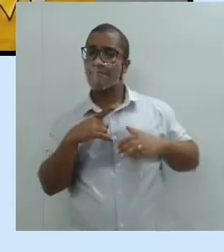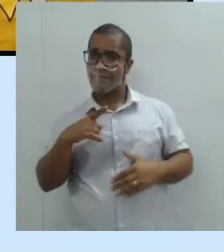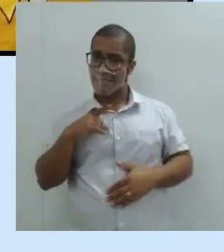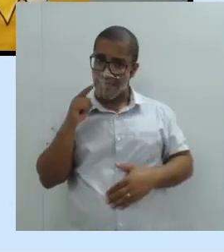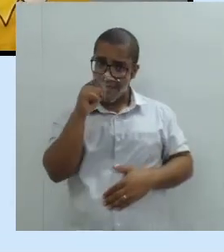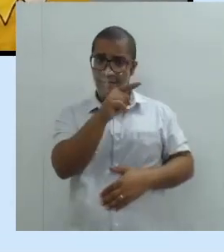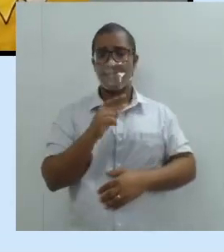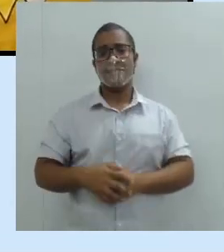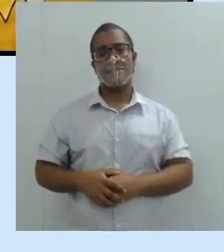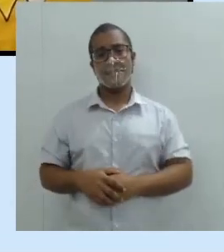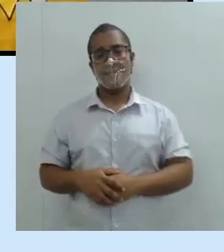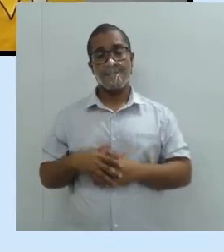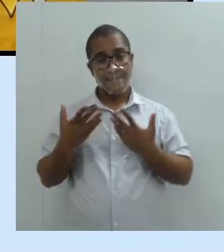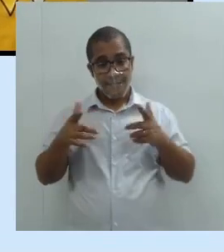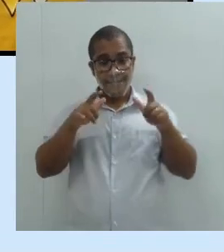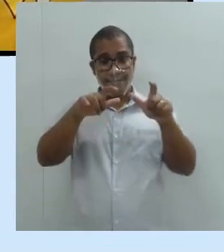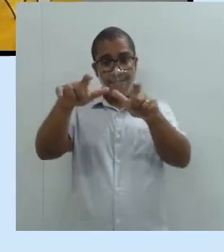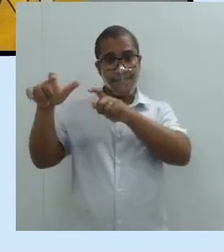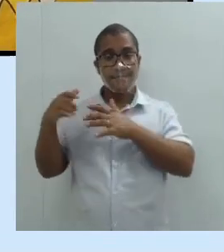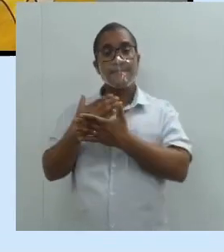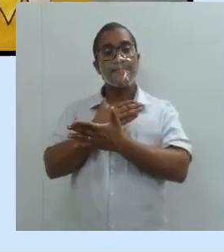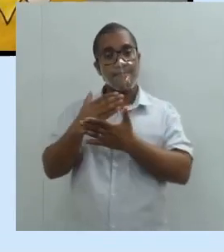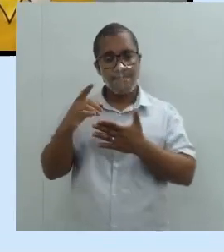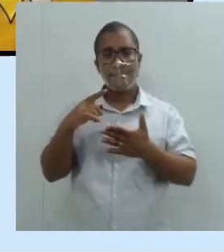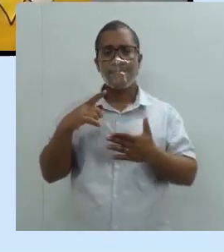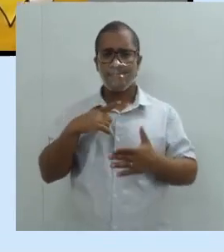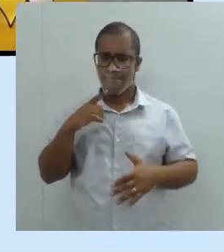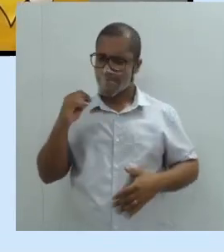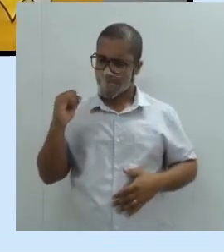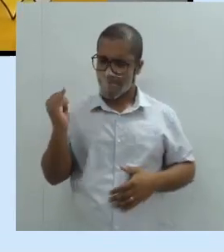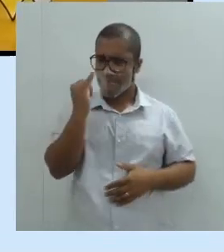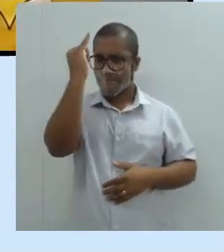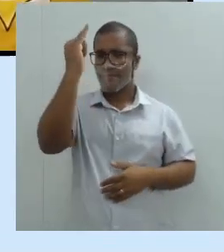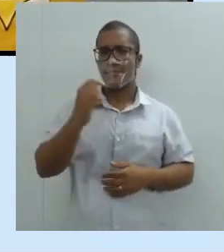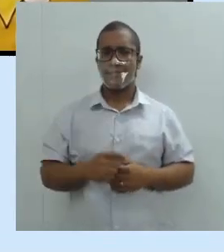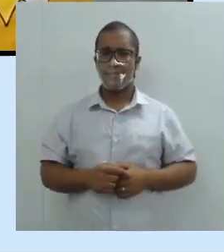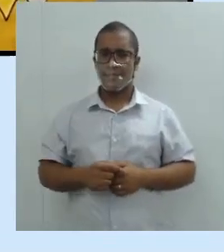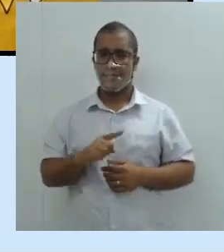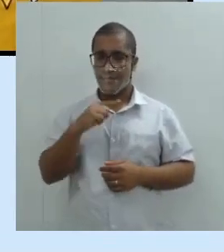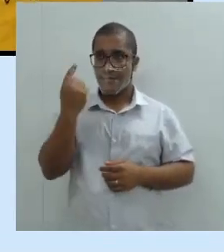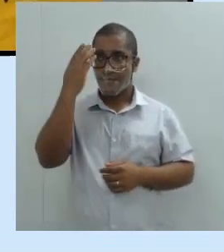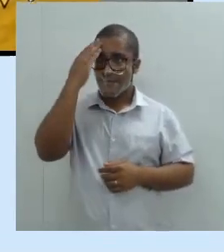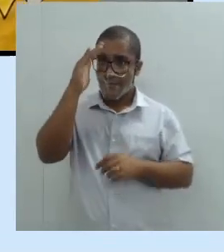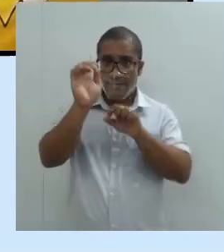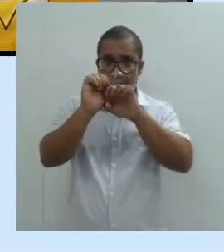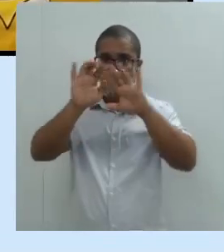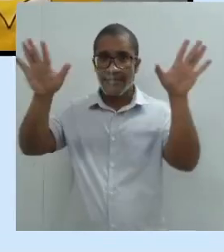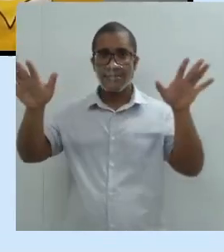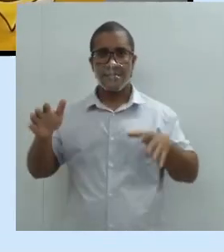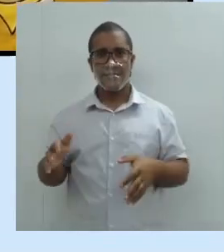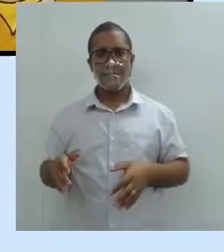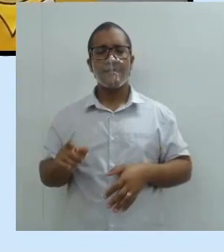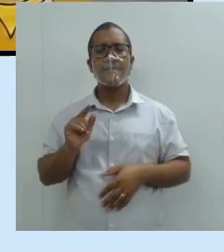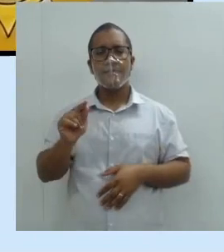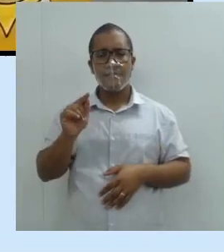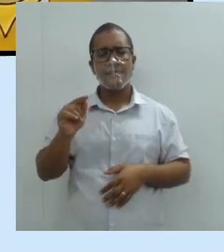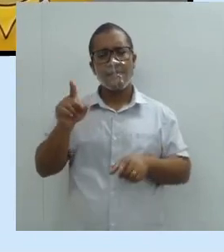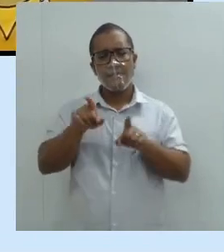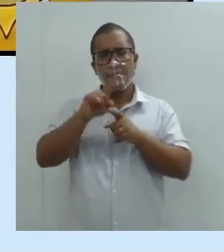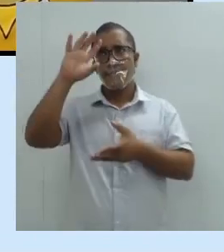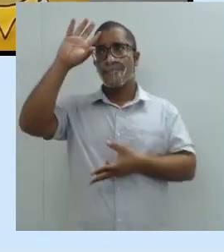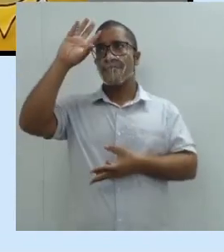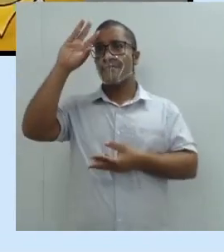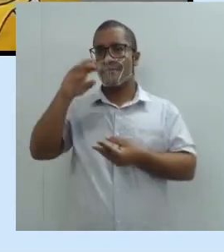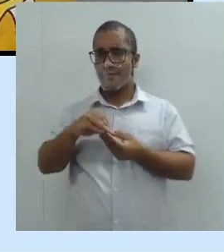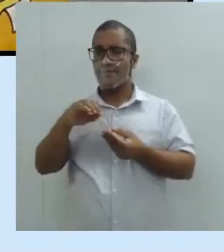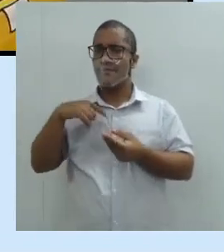determinados lugares que ali para nós é de extrema importância para a gente entender e compreender